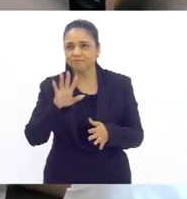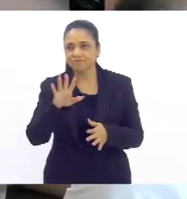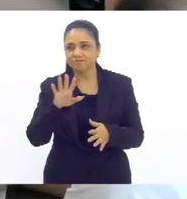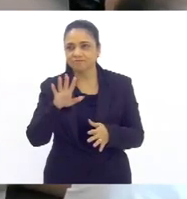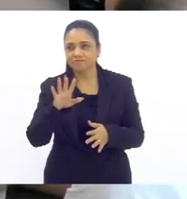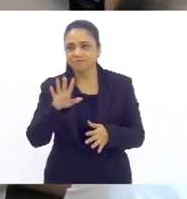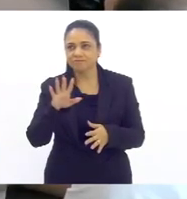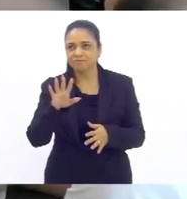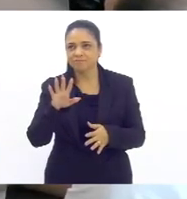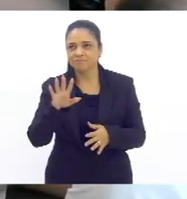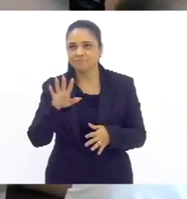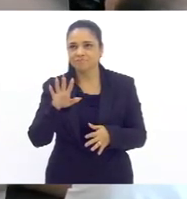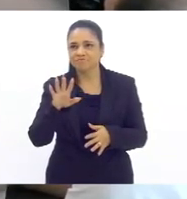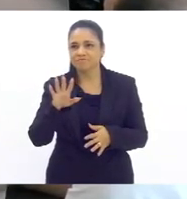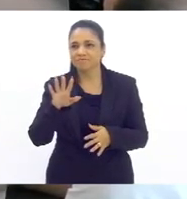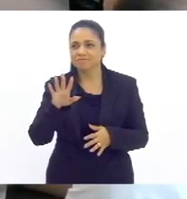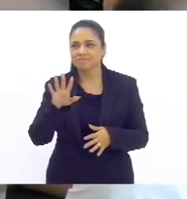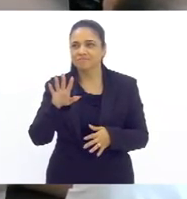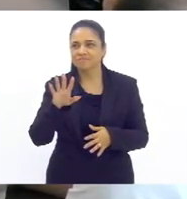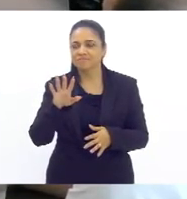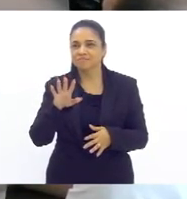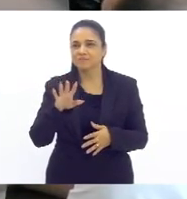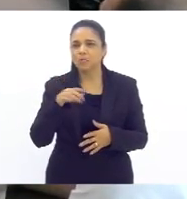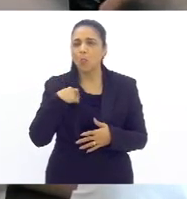Achei que era você